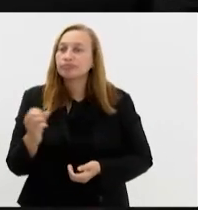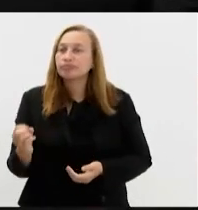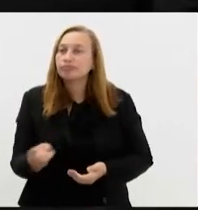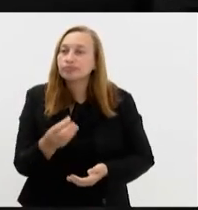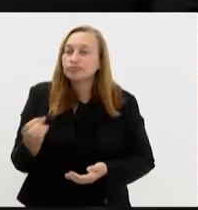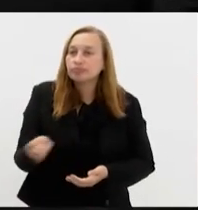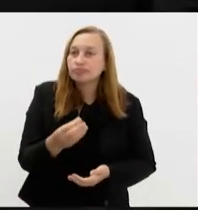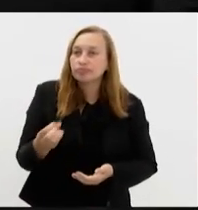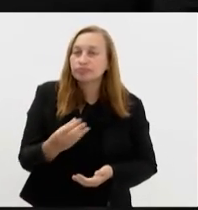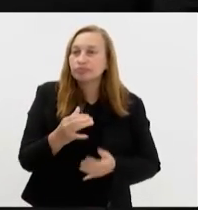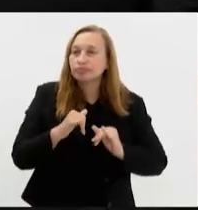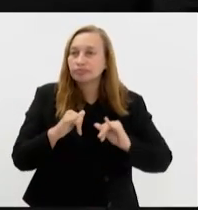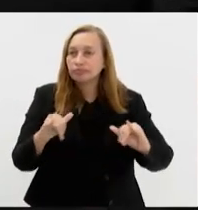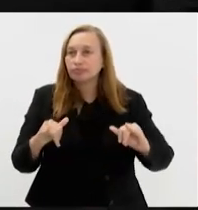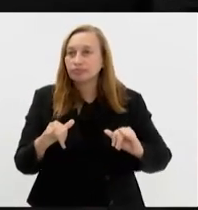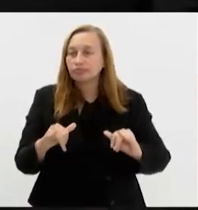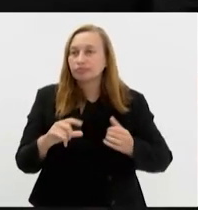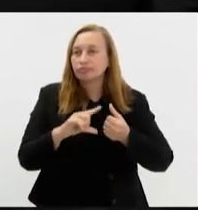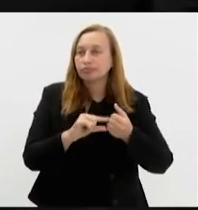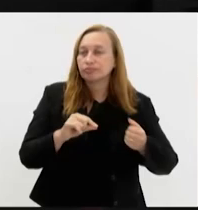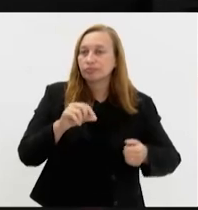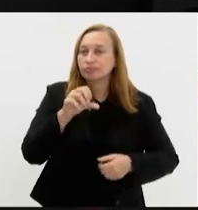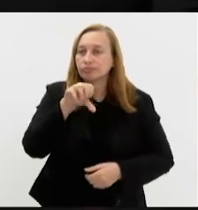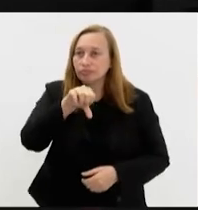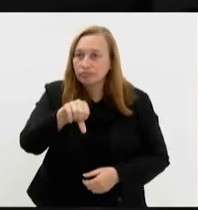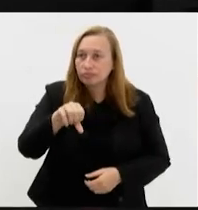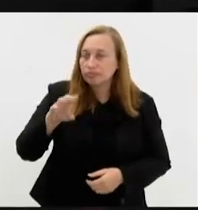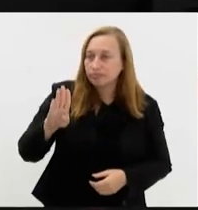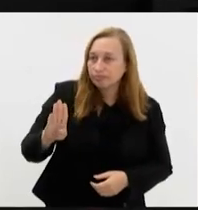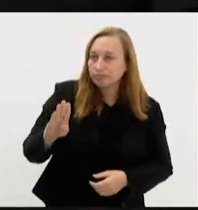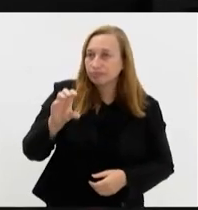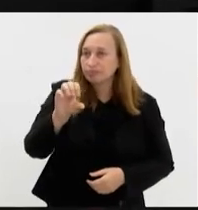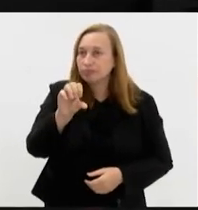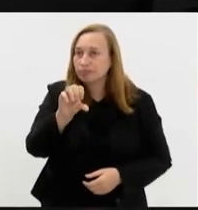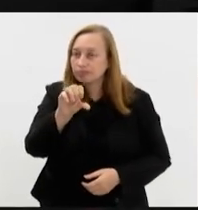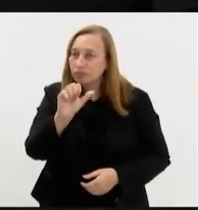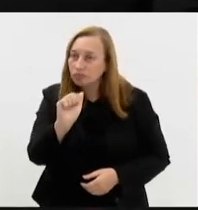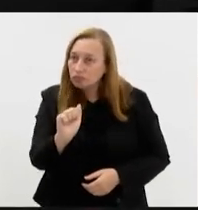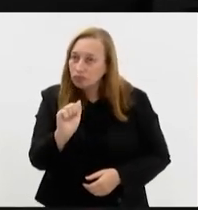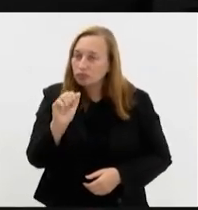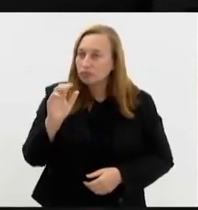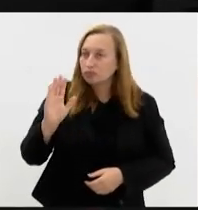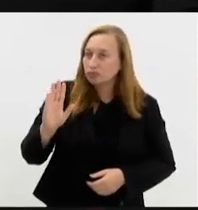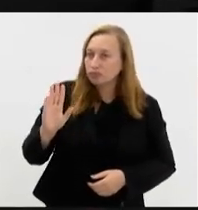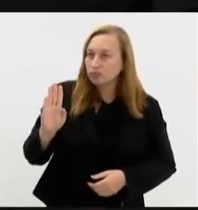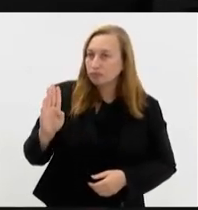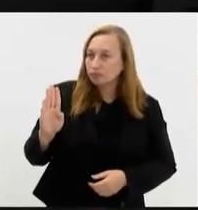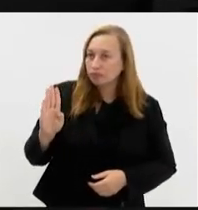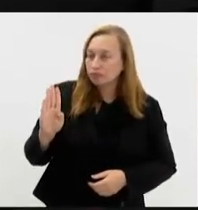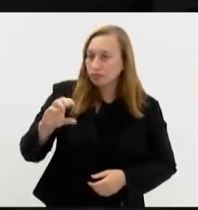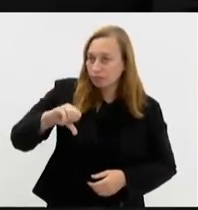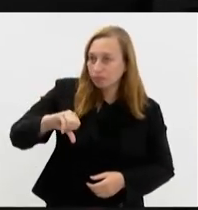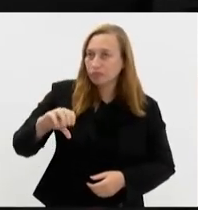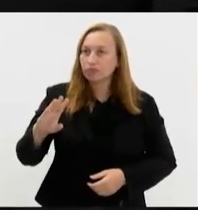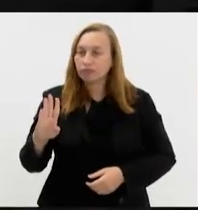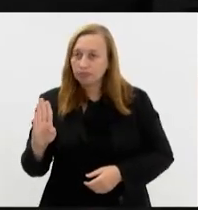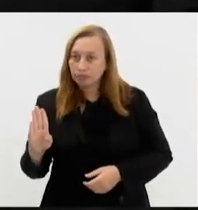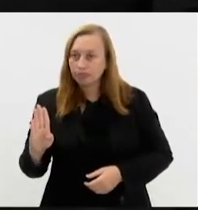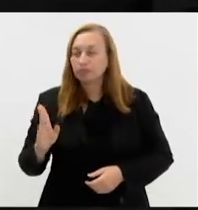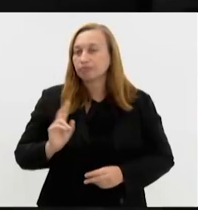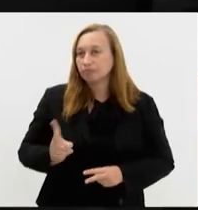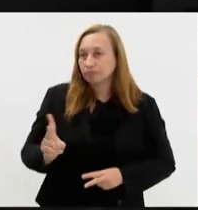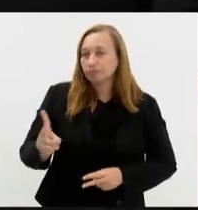surgem do artigo 9B o artigo 9 a ele foi revogado o 9B em diante tratam das inovações